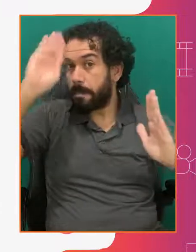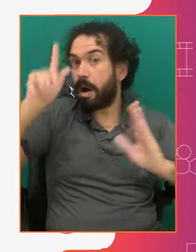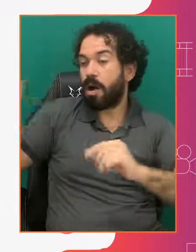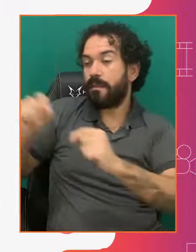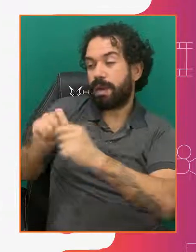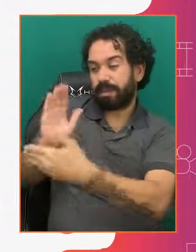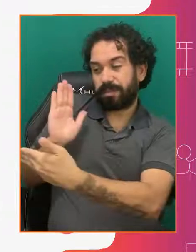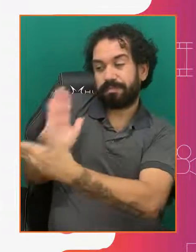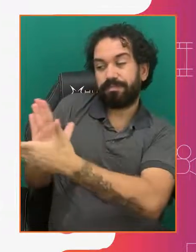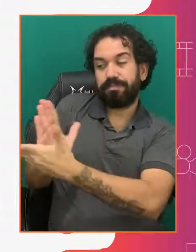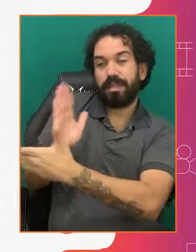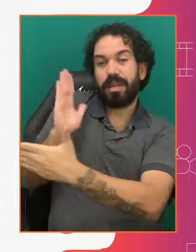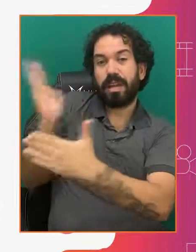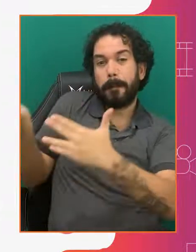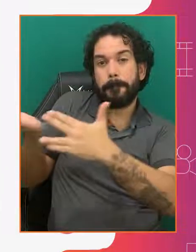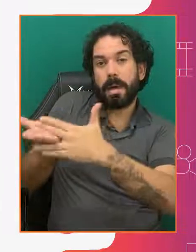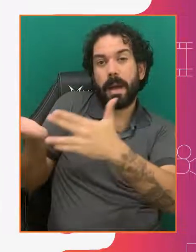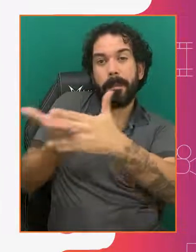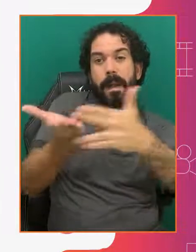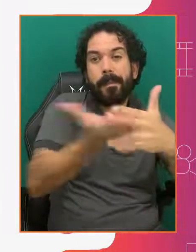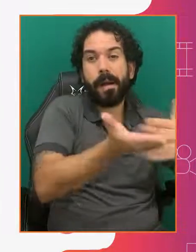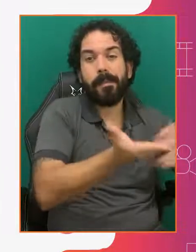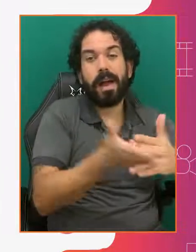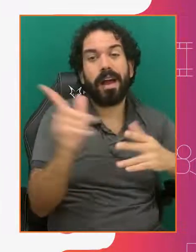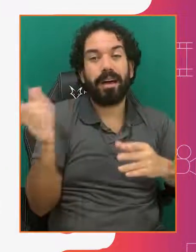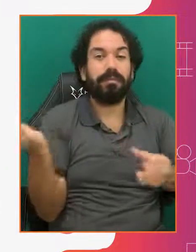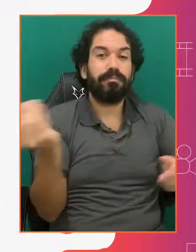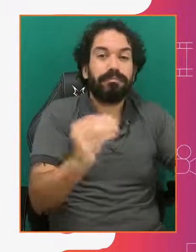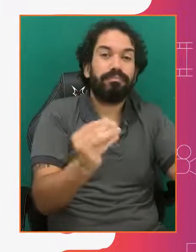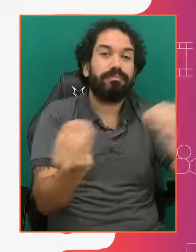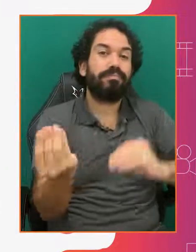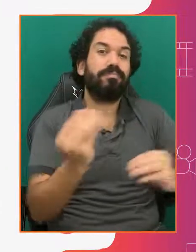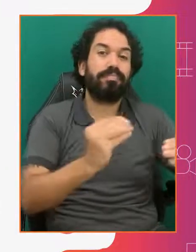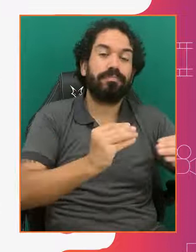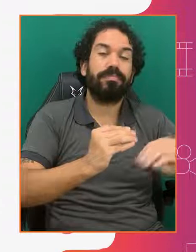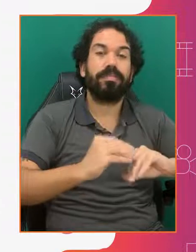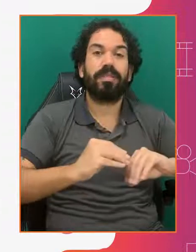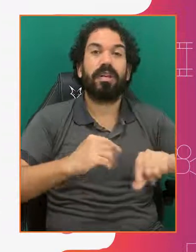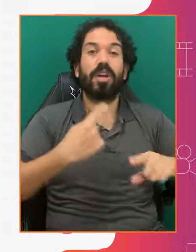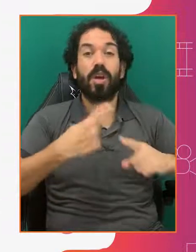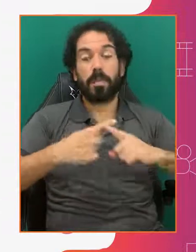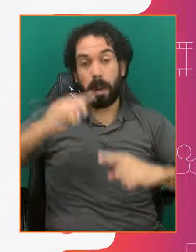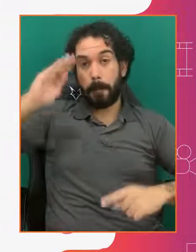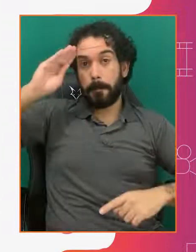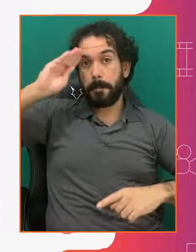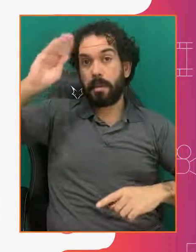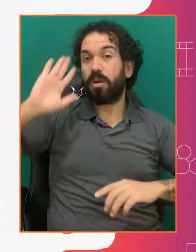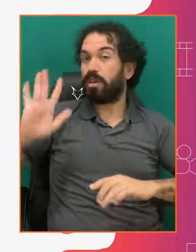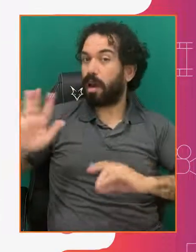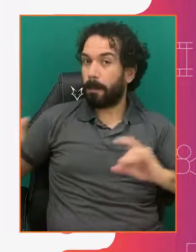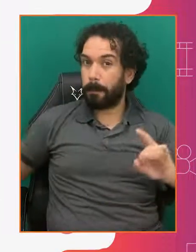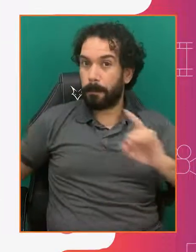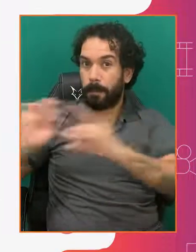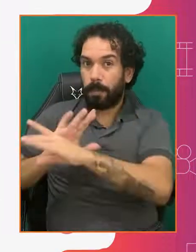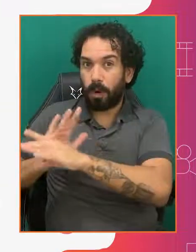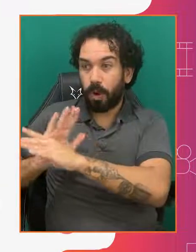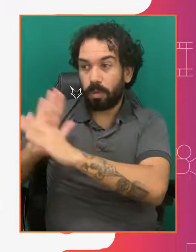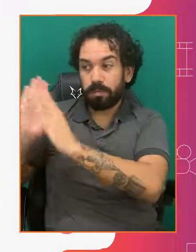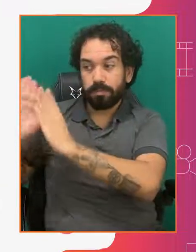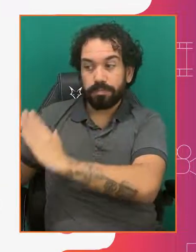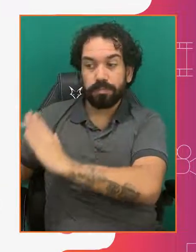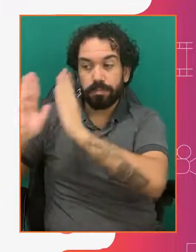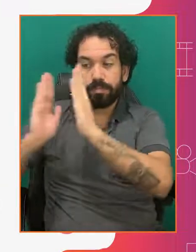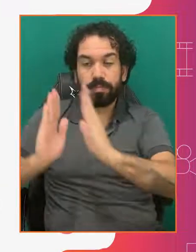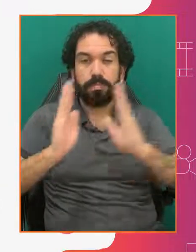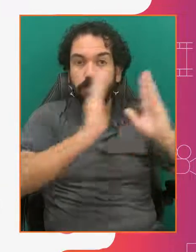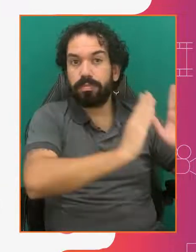aqueles que ficam entre as poses principais. E como as poses principais já vão estar